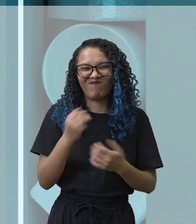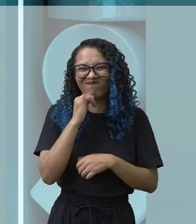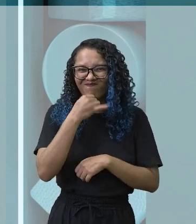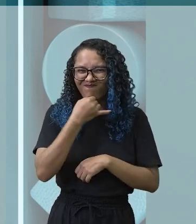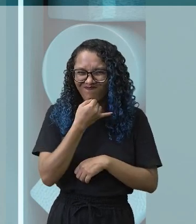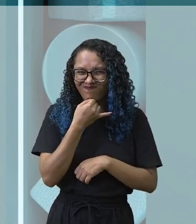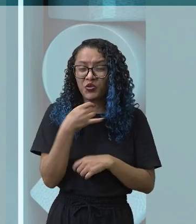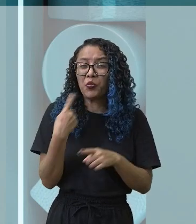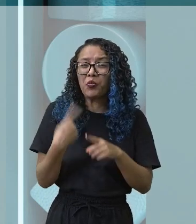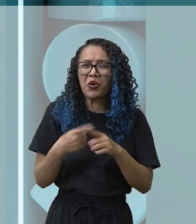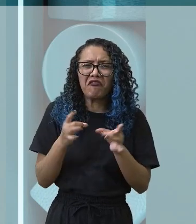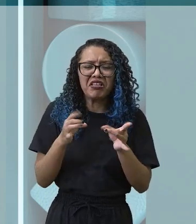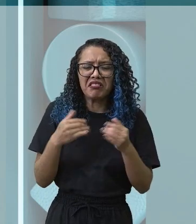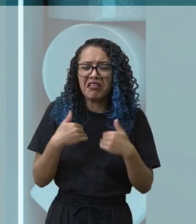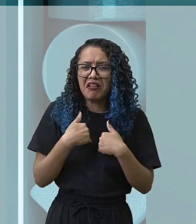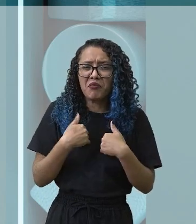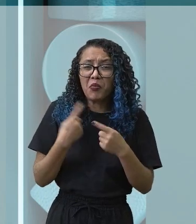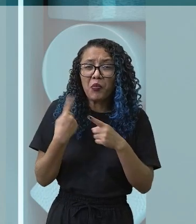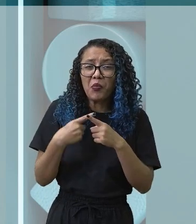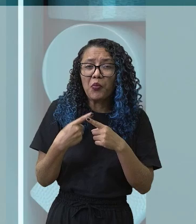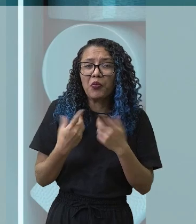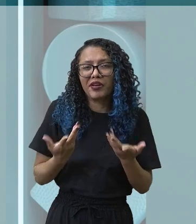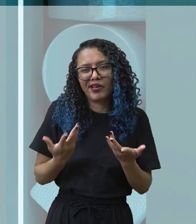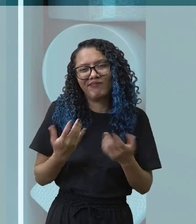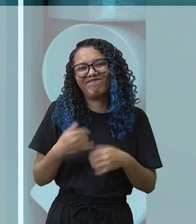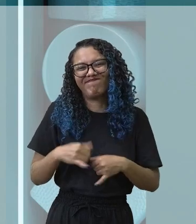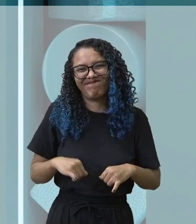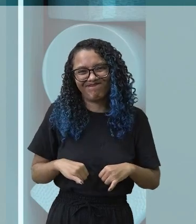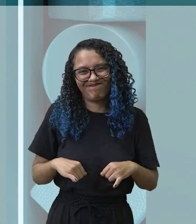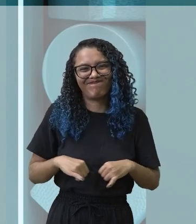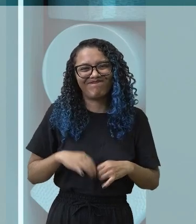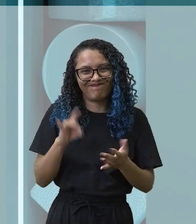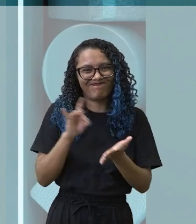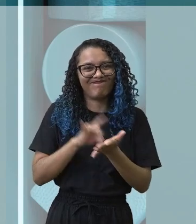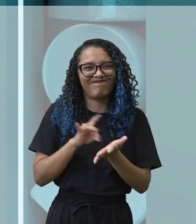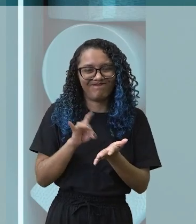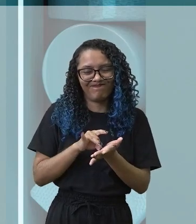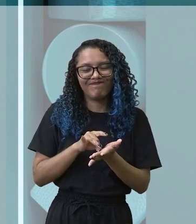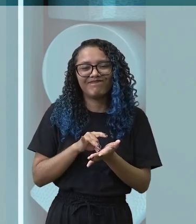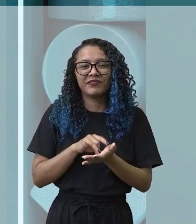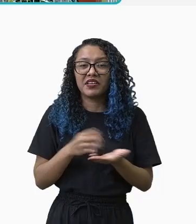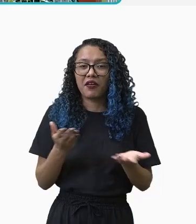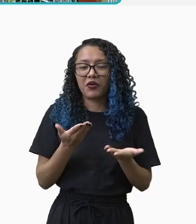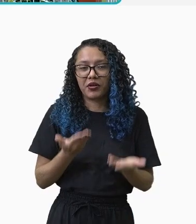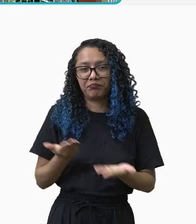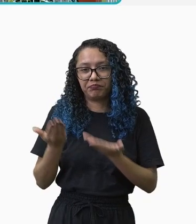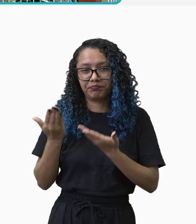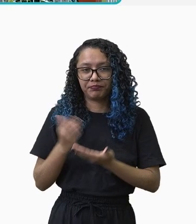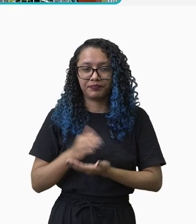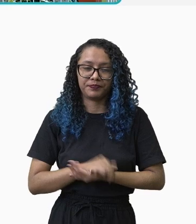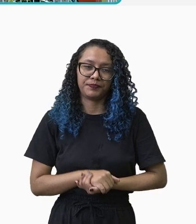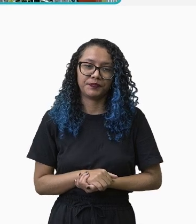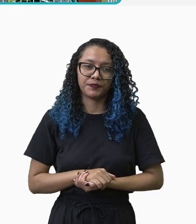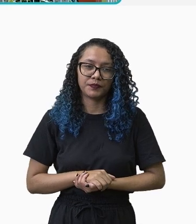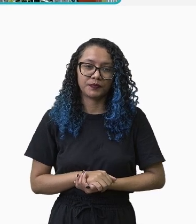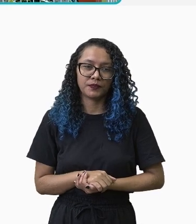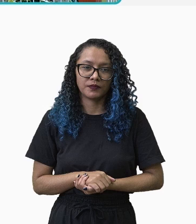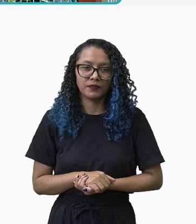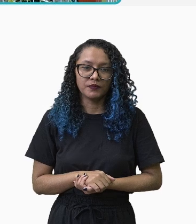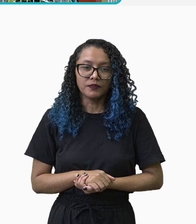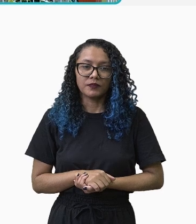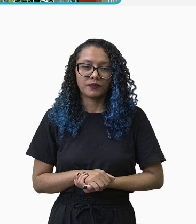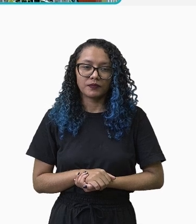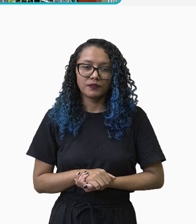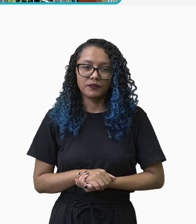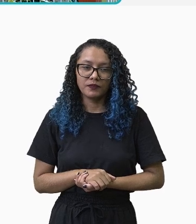teu tráfico de animais os bichinhos sofrem e muito então vamos ouvir esse áudio um pouco acerca tráfico